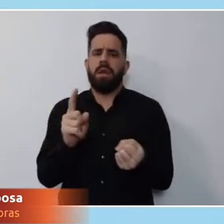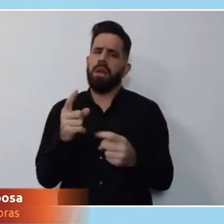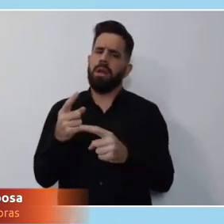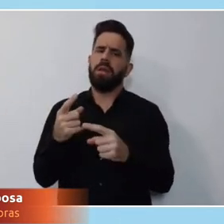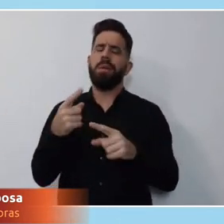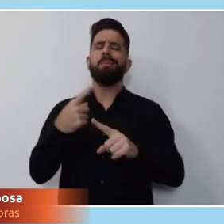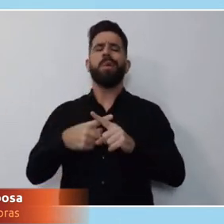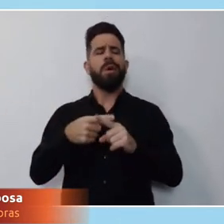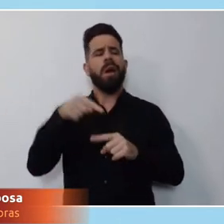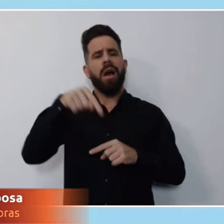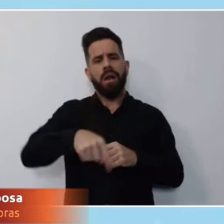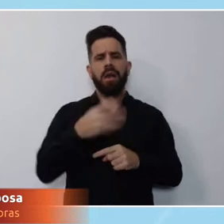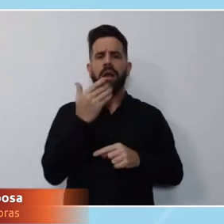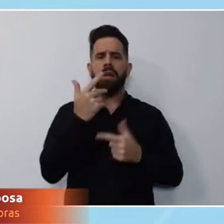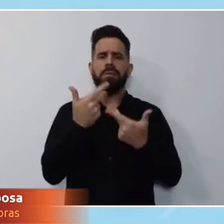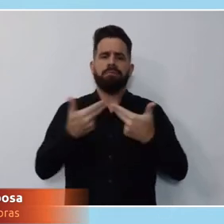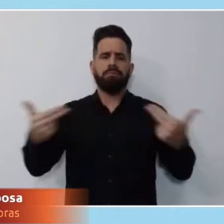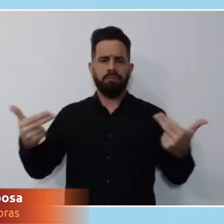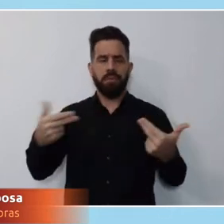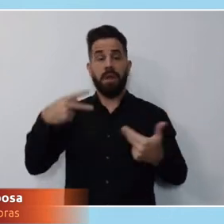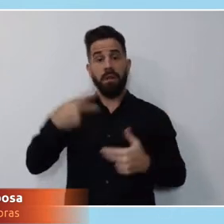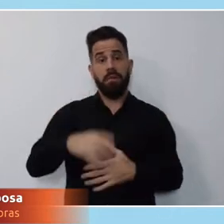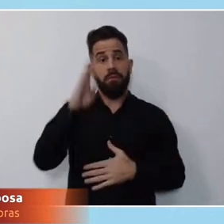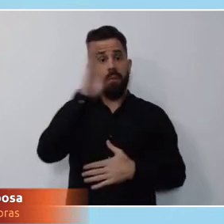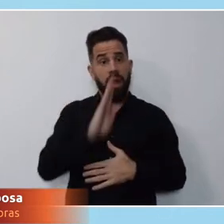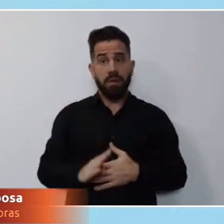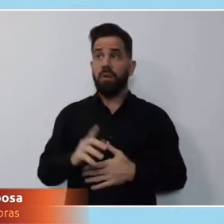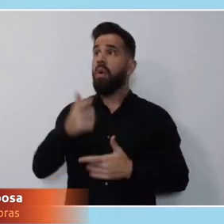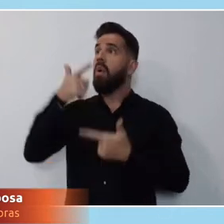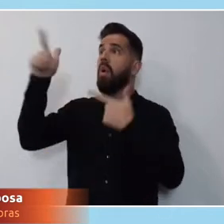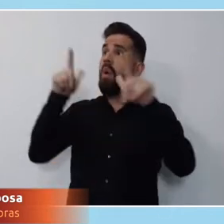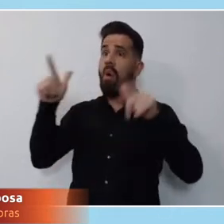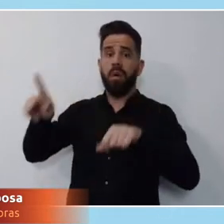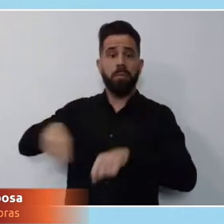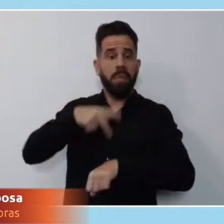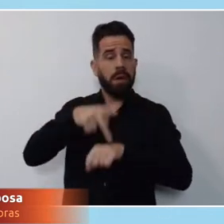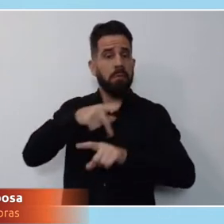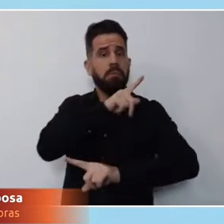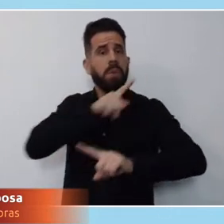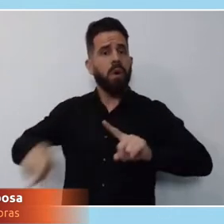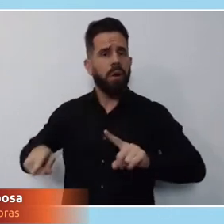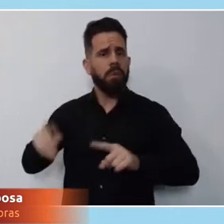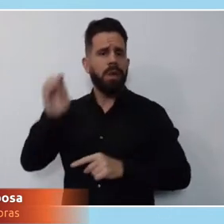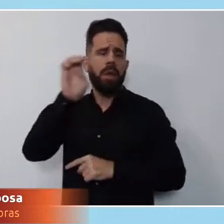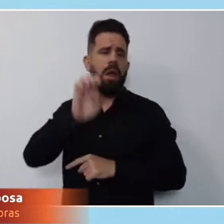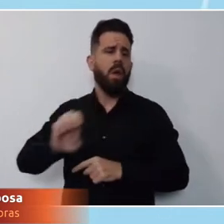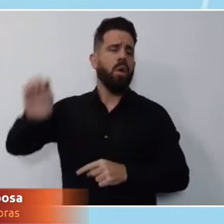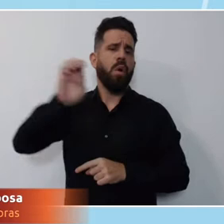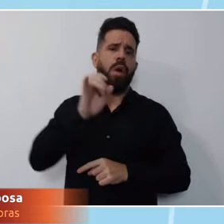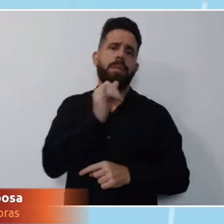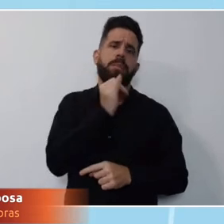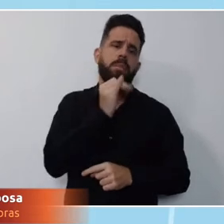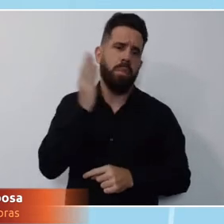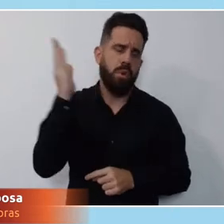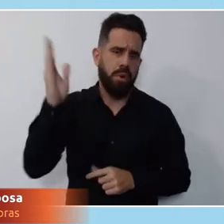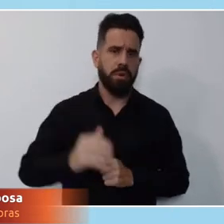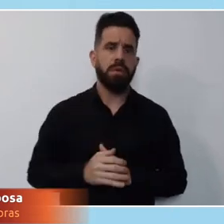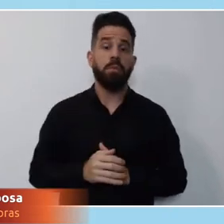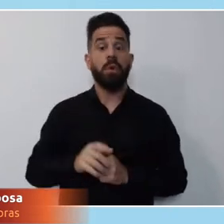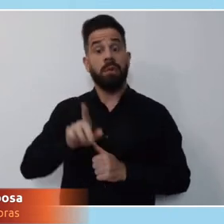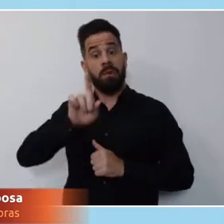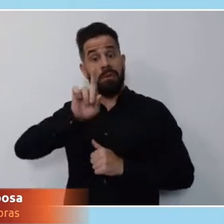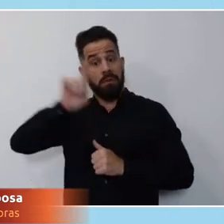no Brasil que são proibidos em outros países, como, por exemplo, países da Europa. E eles são proibidos nesses lugares